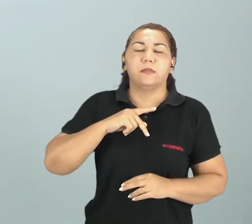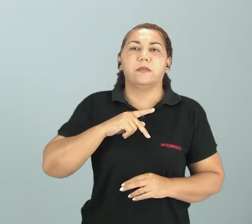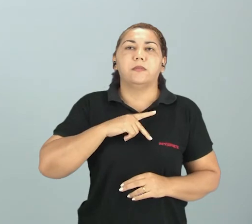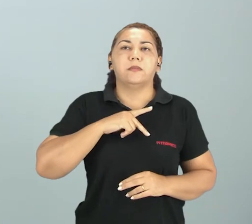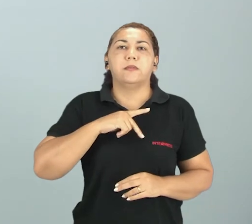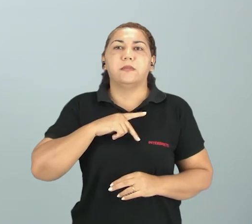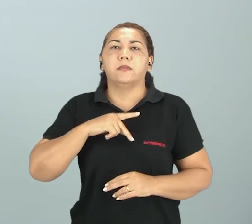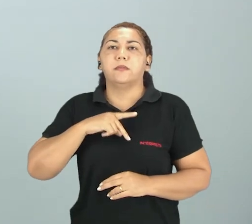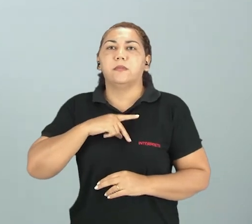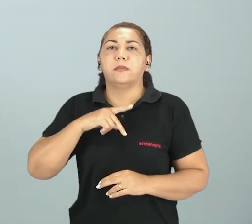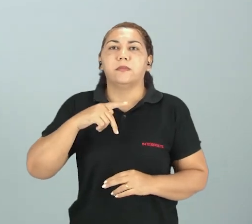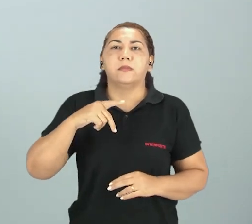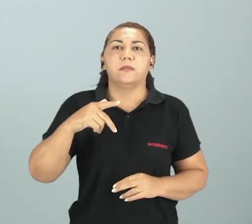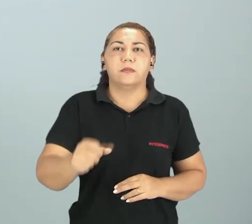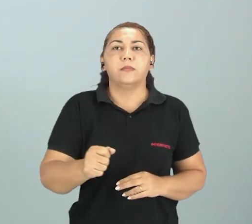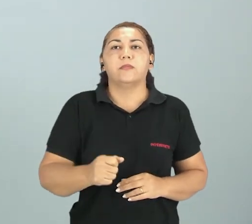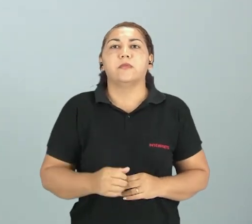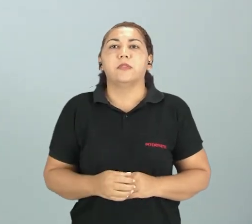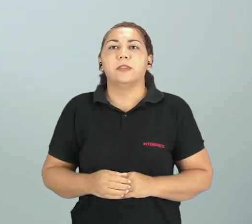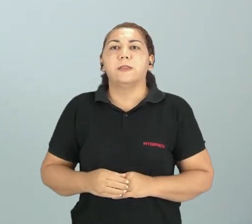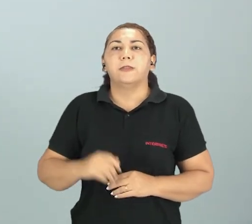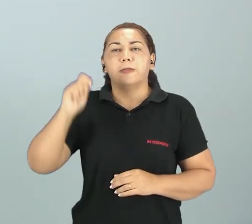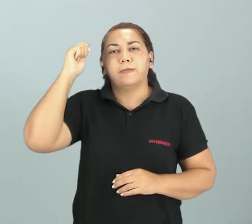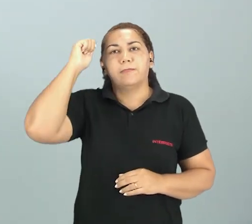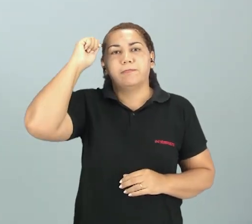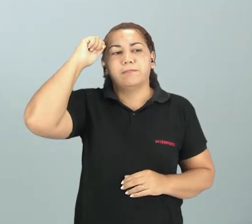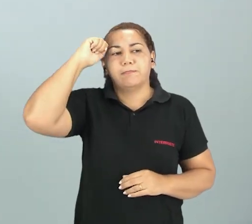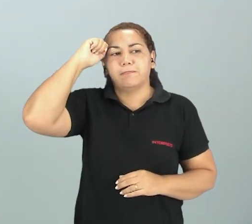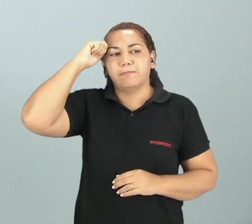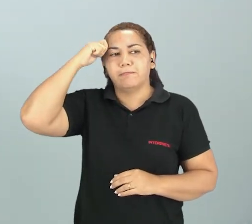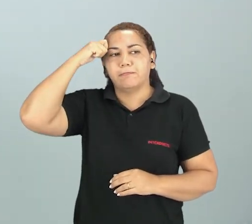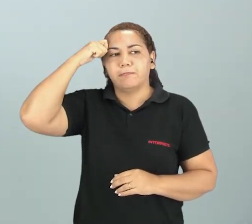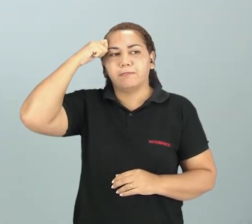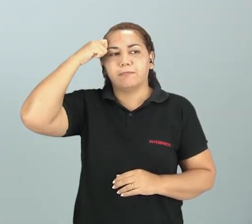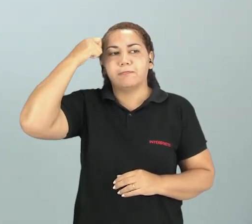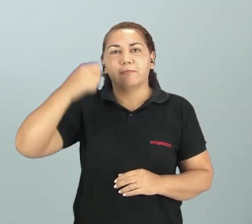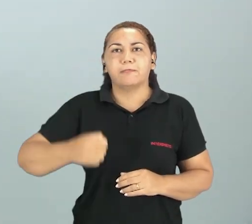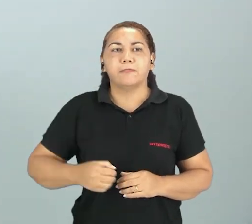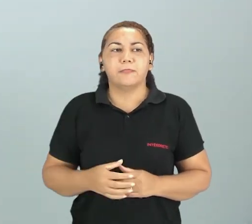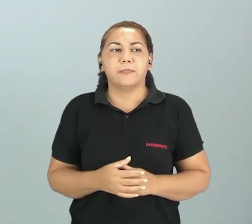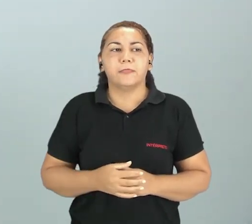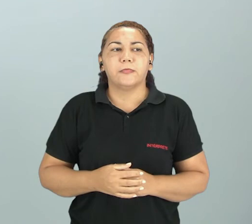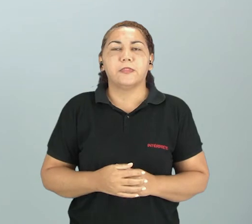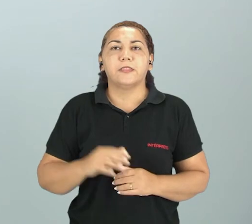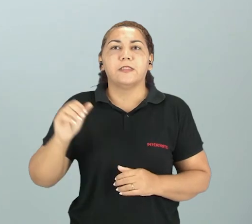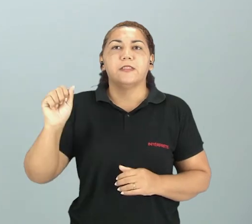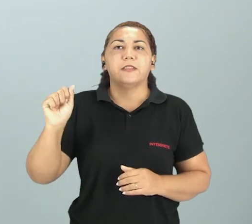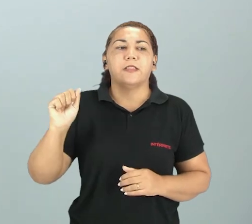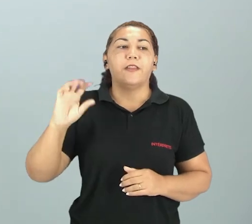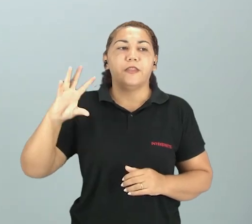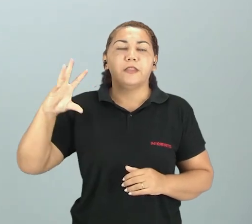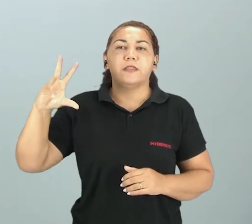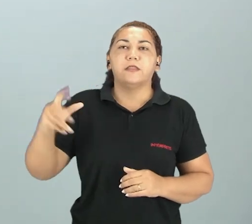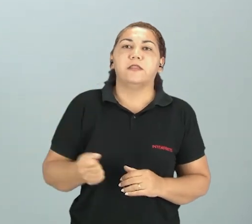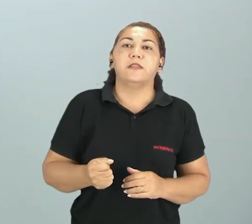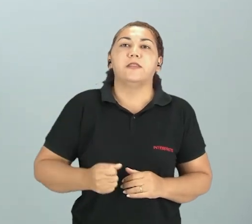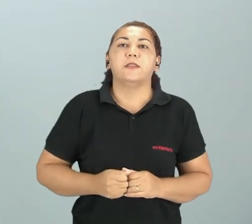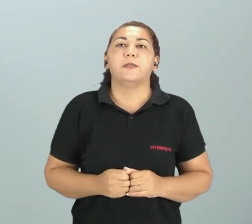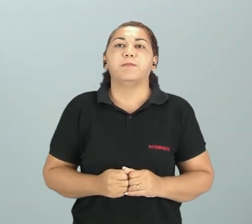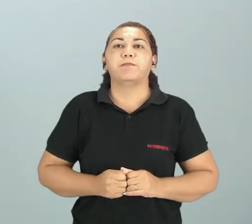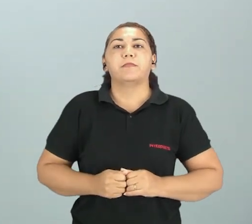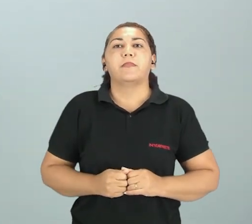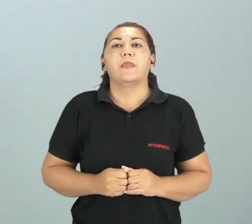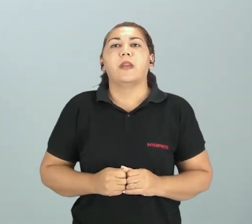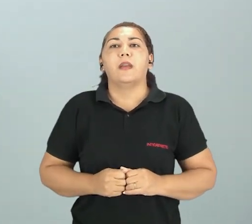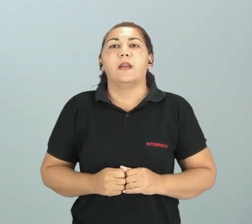envolvem portugueses, africanos, italianos, aliás, africanos não, portugueses, italianos,